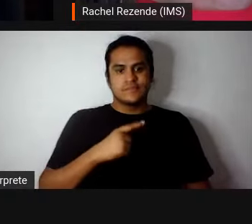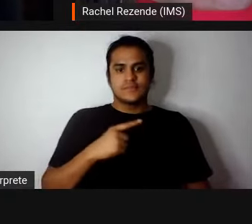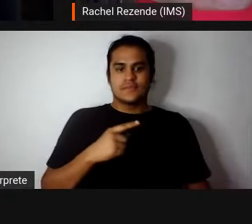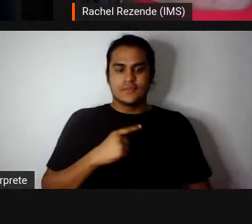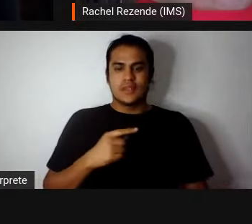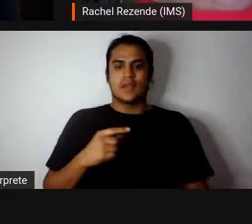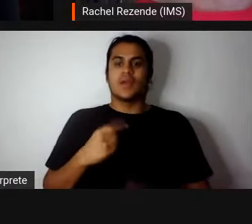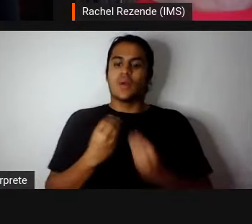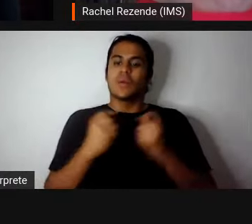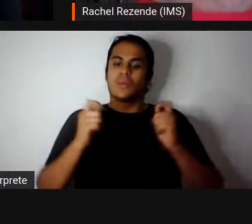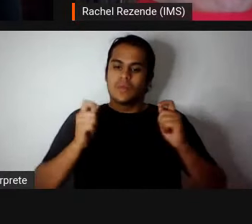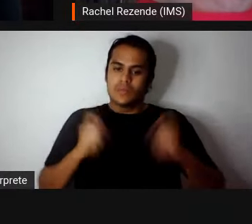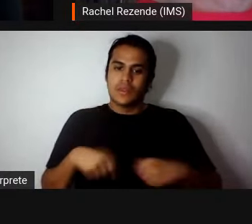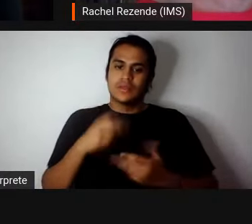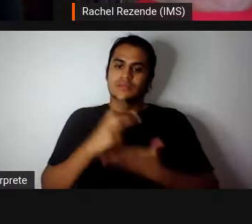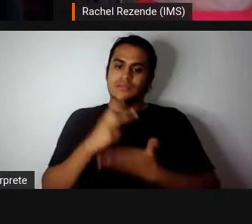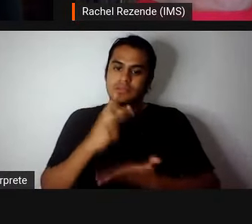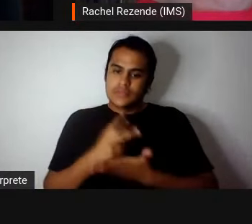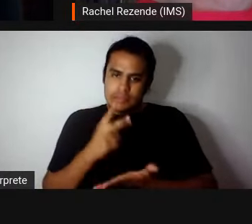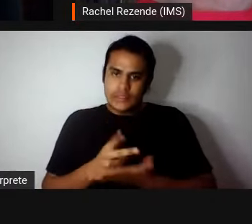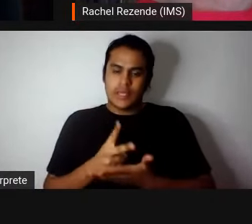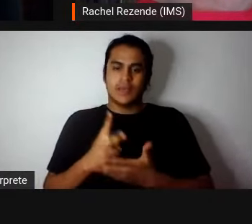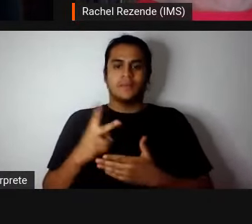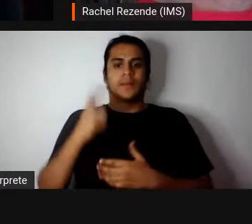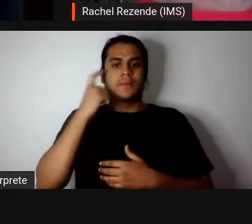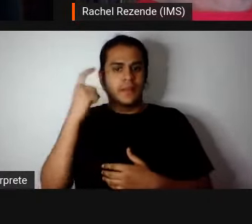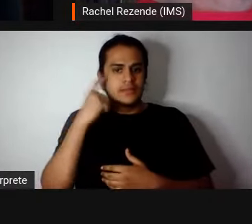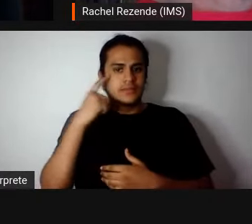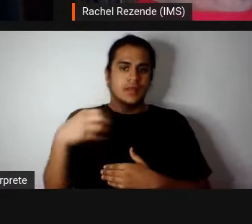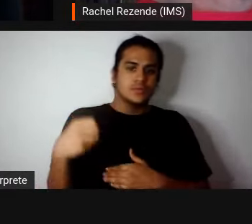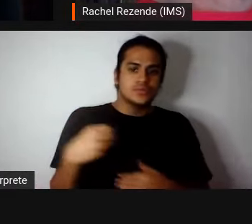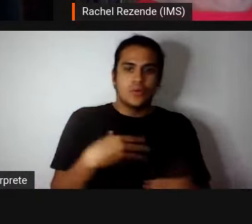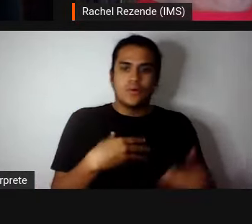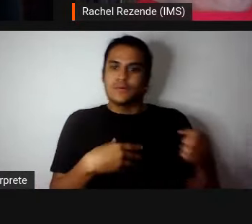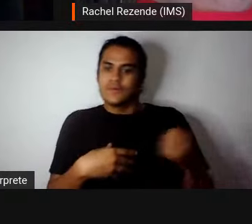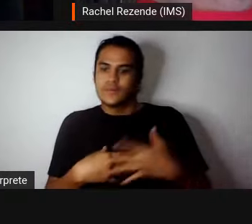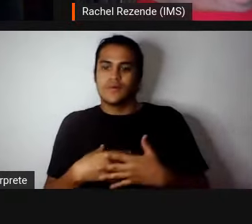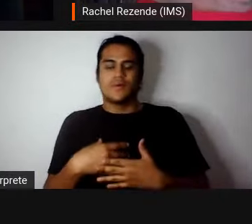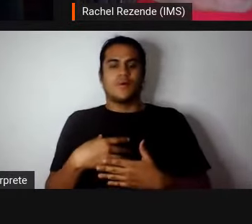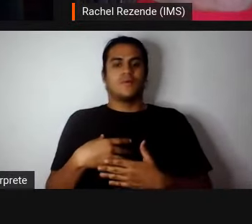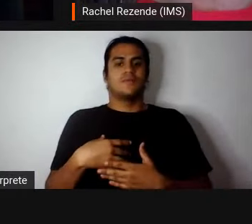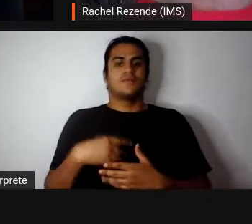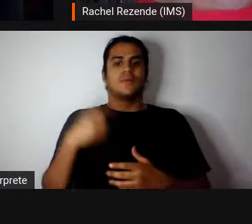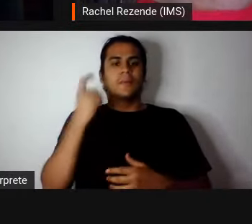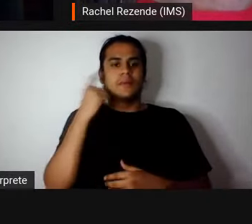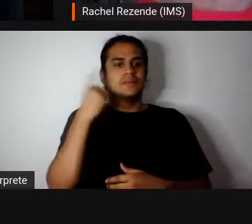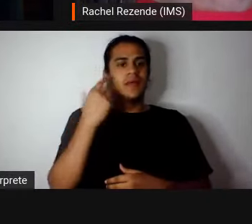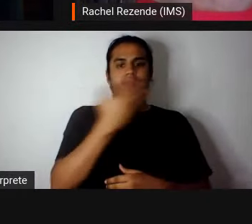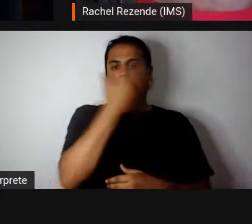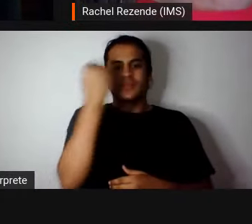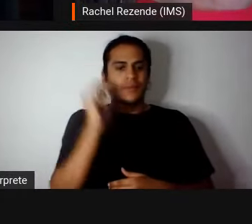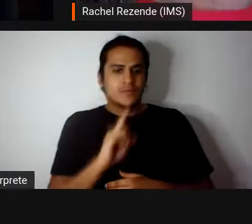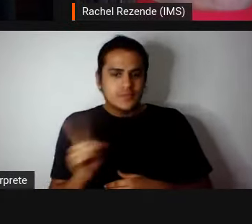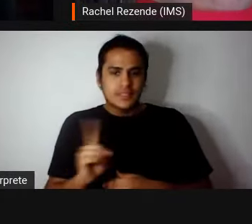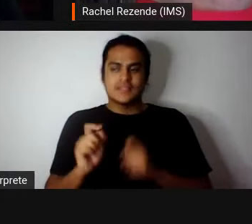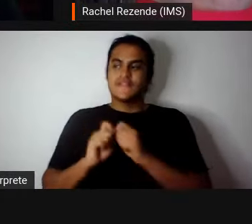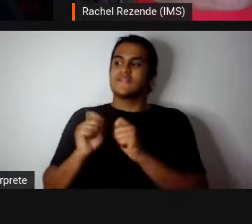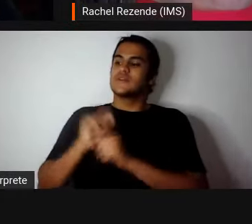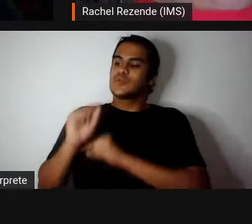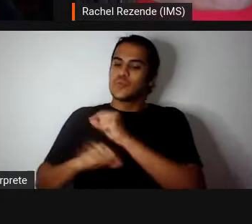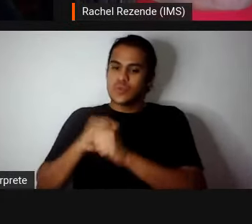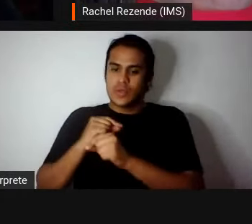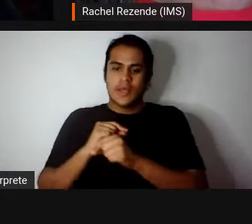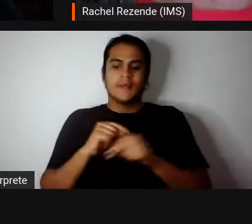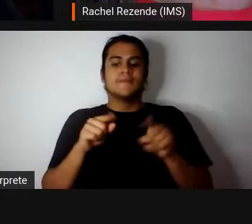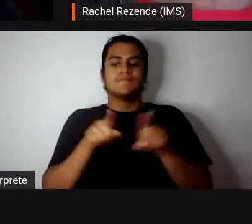sempre possível... pensar em renovação, pensar em não esquecer o que já se fez, né, utilizar sempre o que já